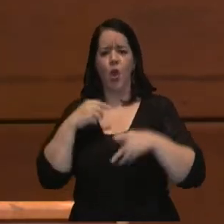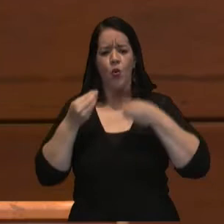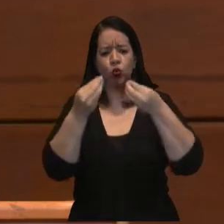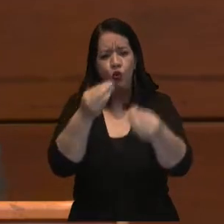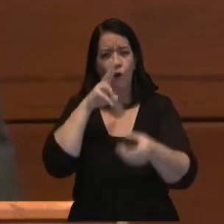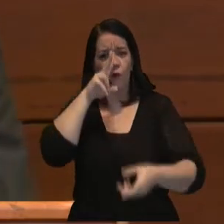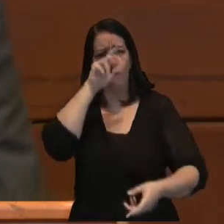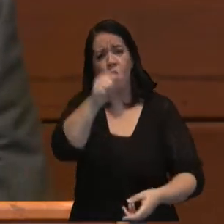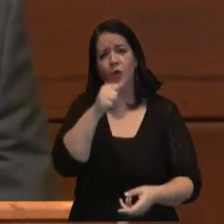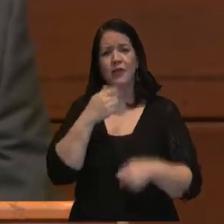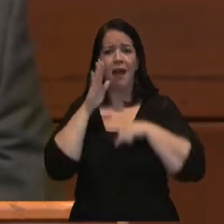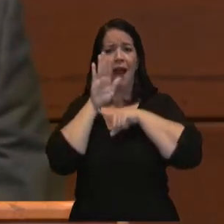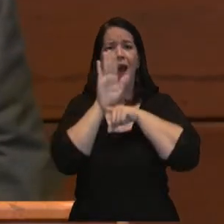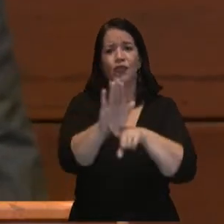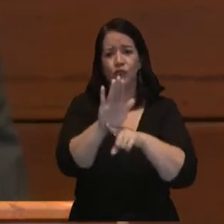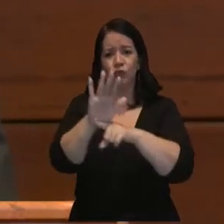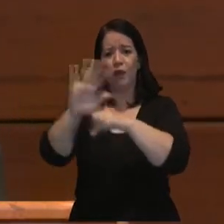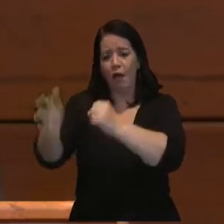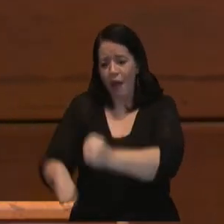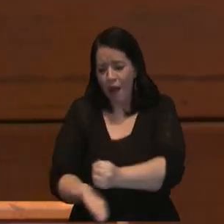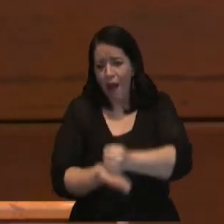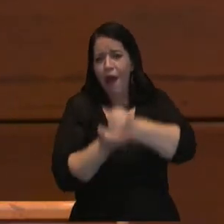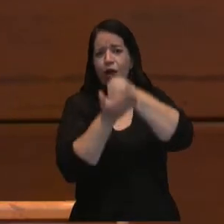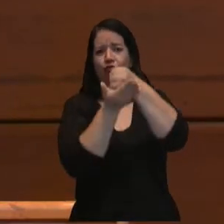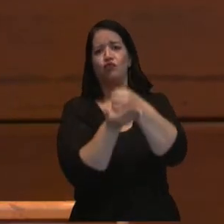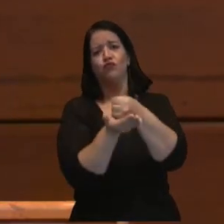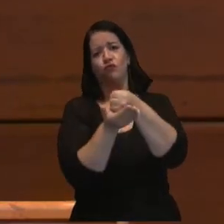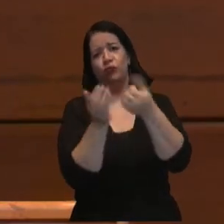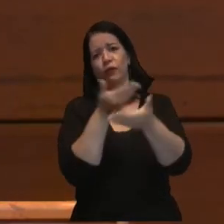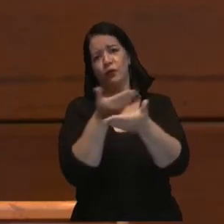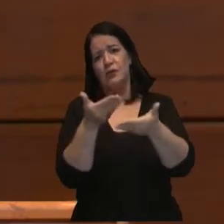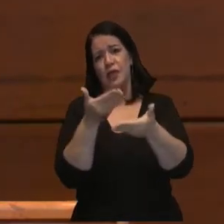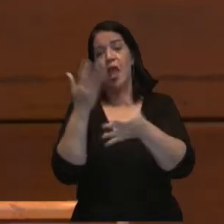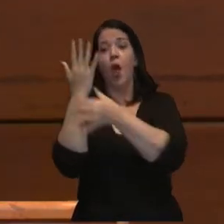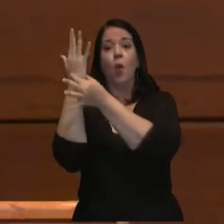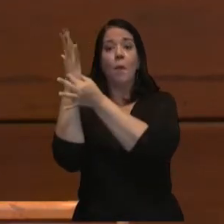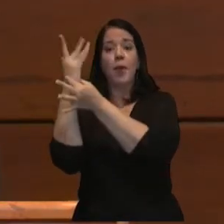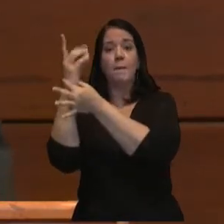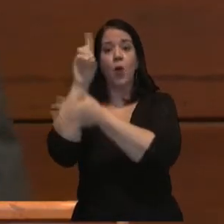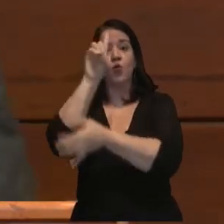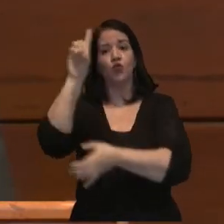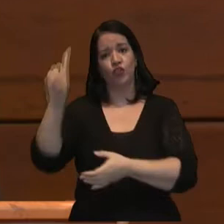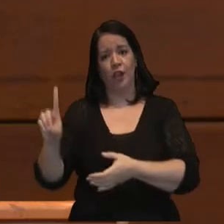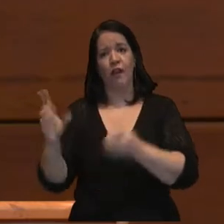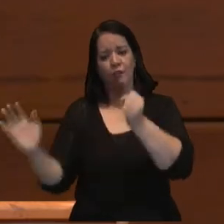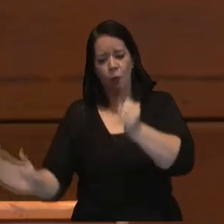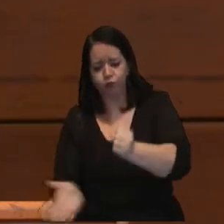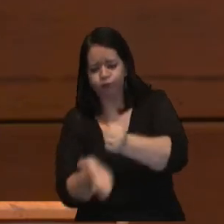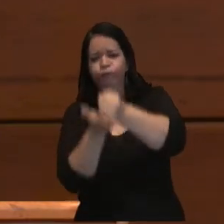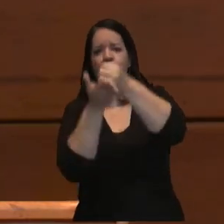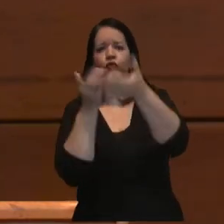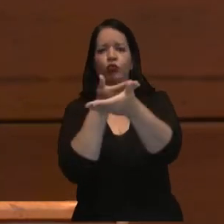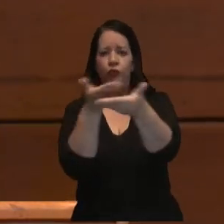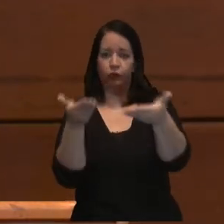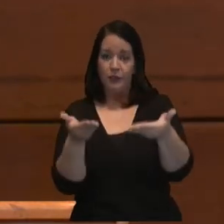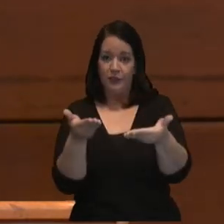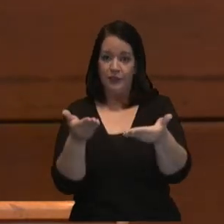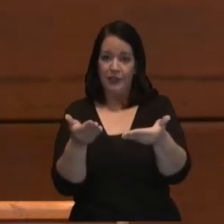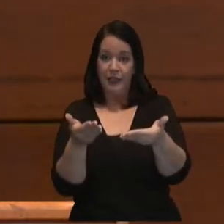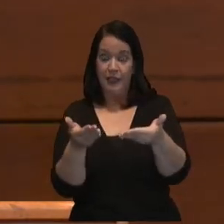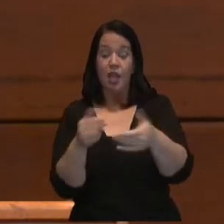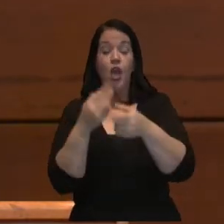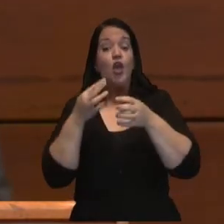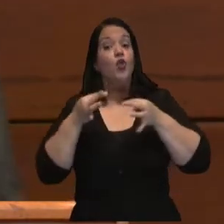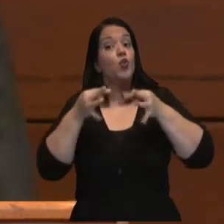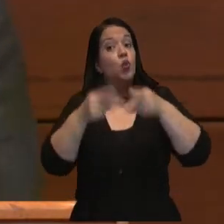te sustento com a minha mão direita. E eis que envergonhados e confundidos serão todos os